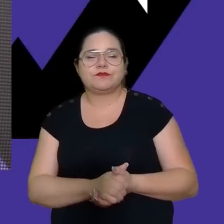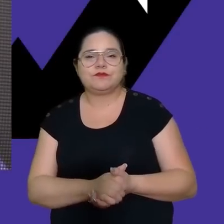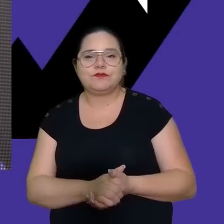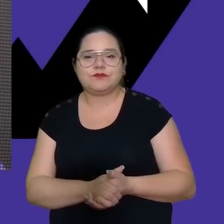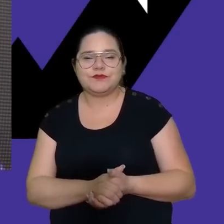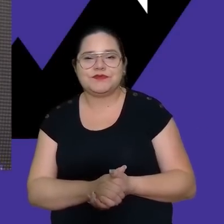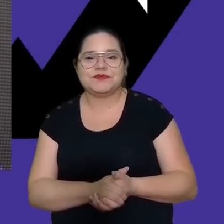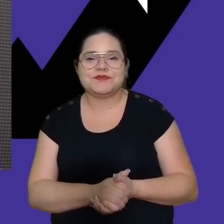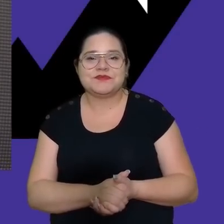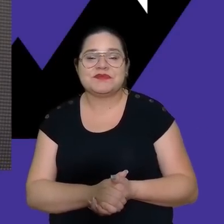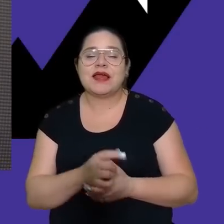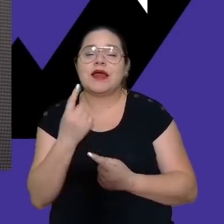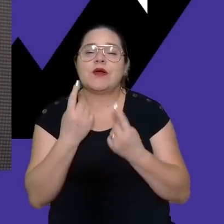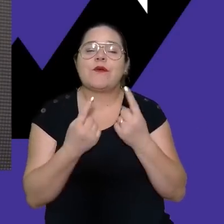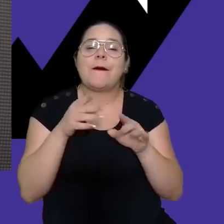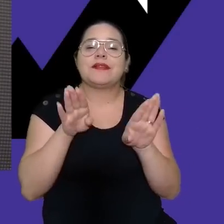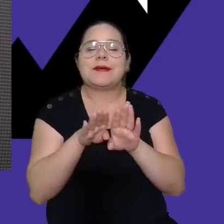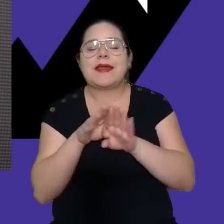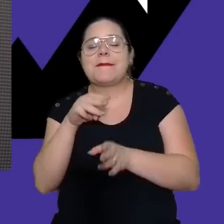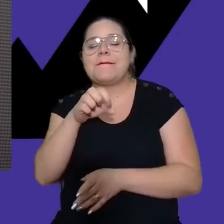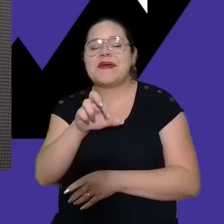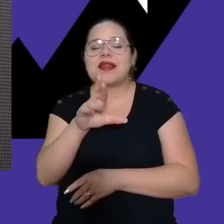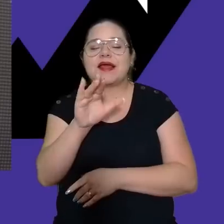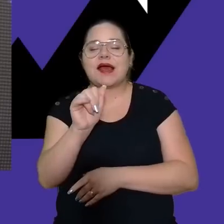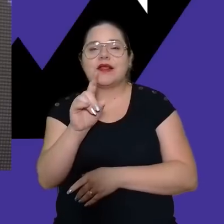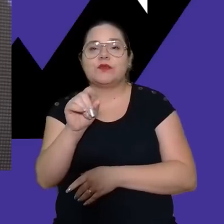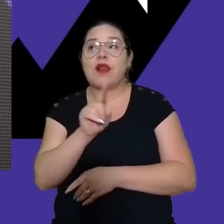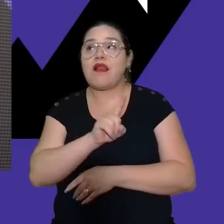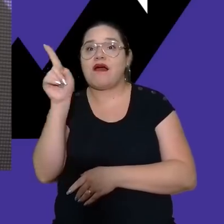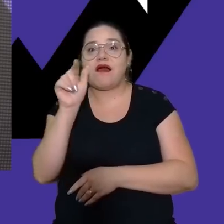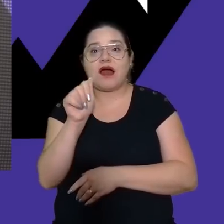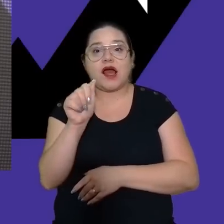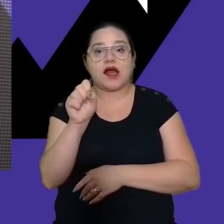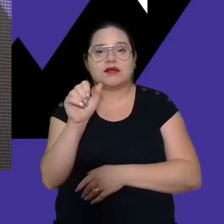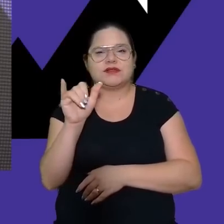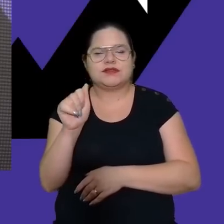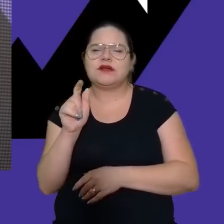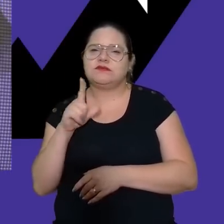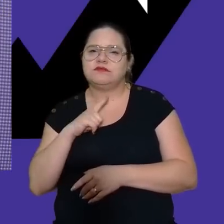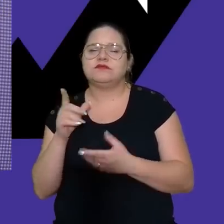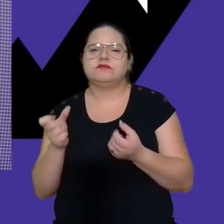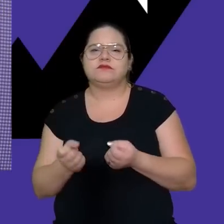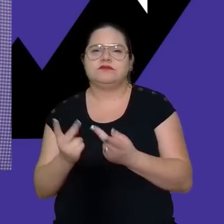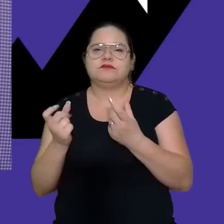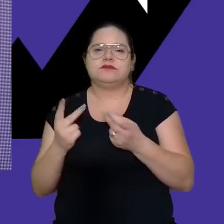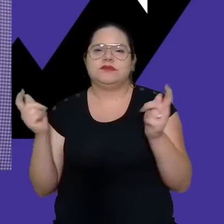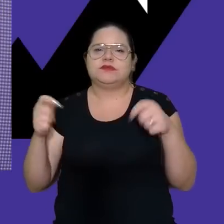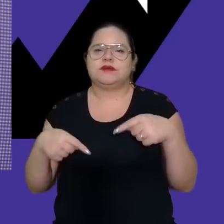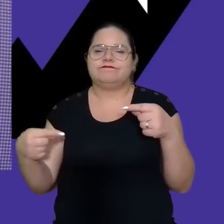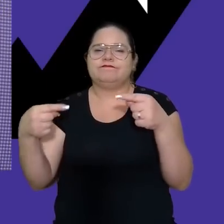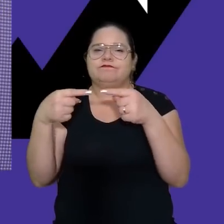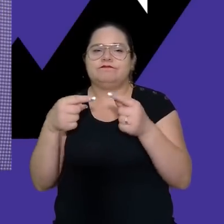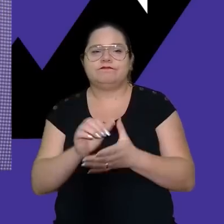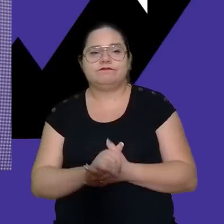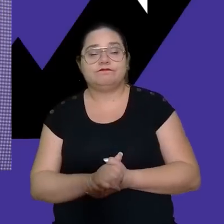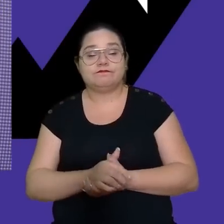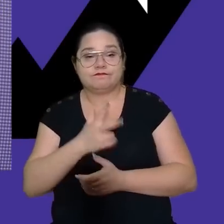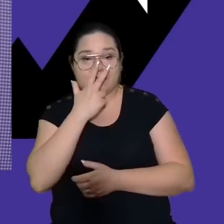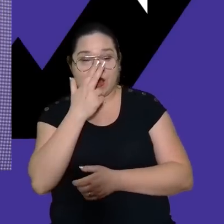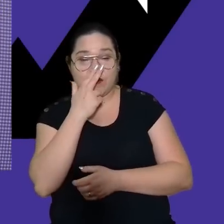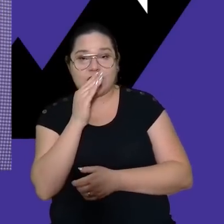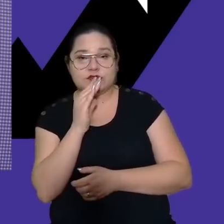Que mercados na Ásia são promissores? E que produtos nós podemos... Eu acho, Carla... Ah, mais, o que você acha,